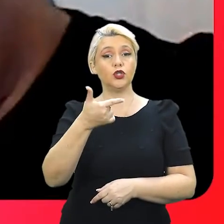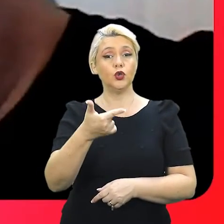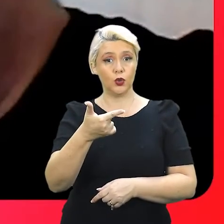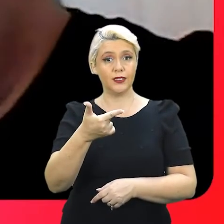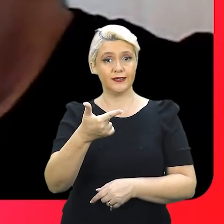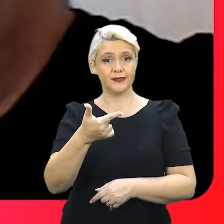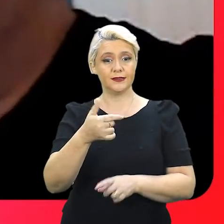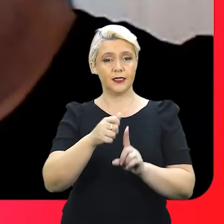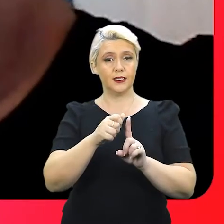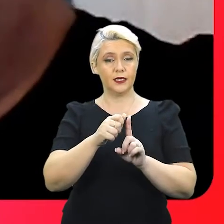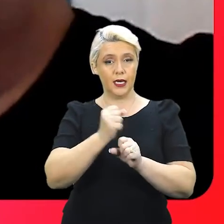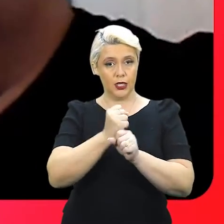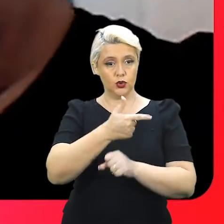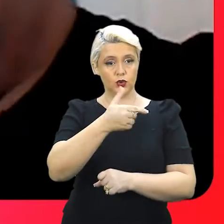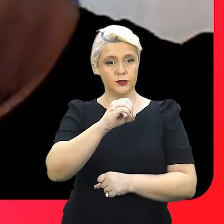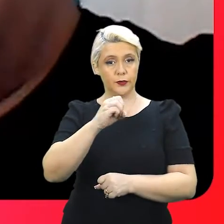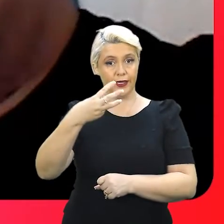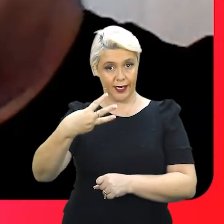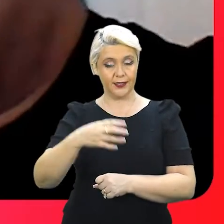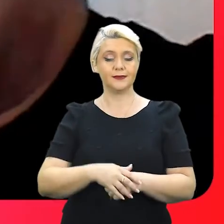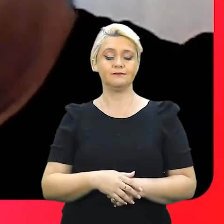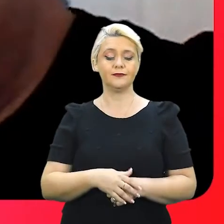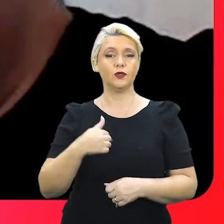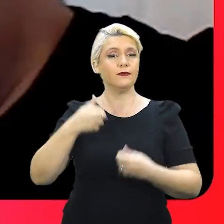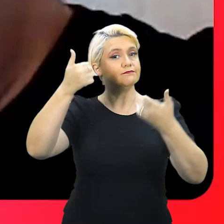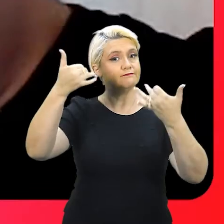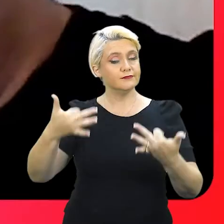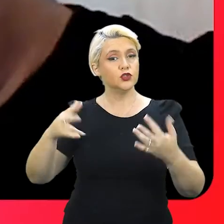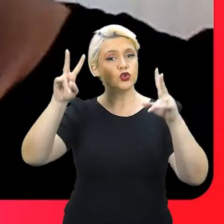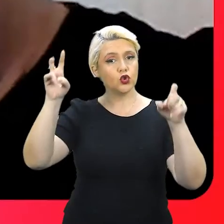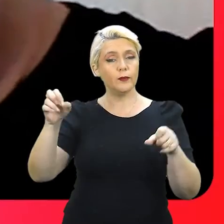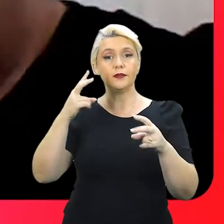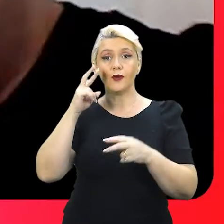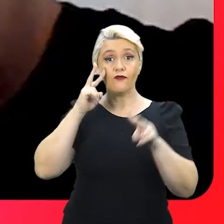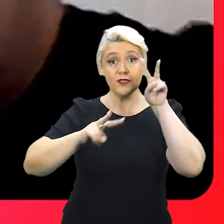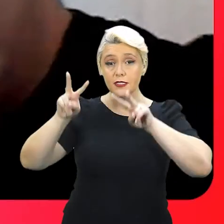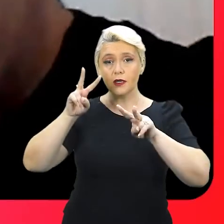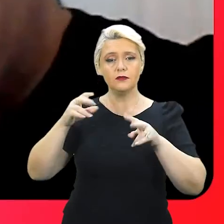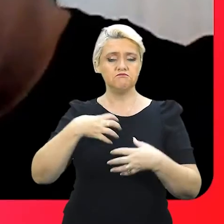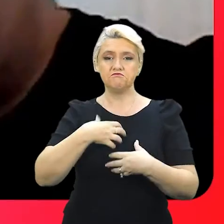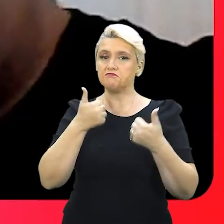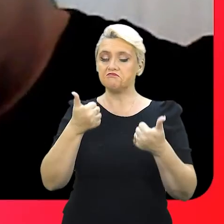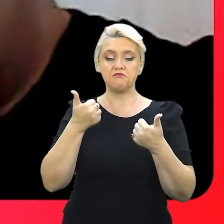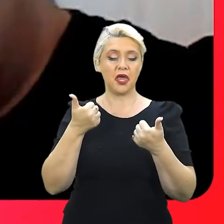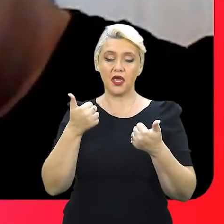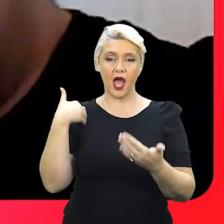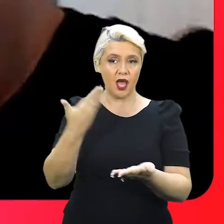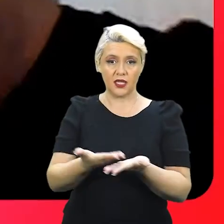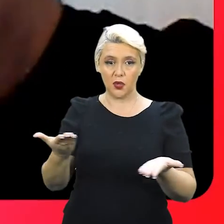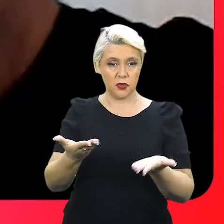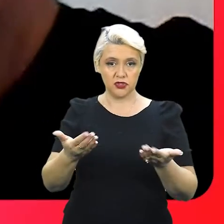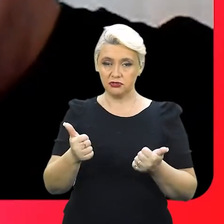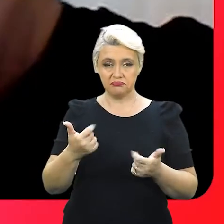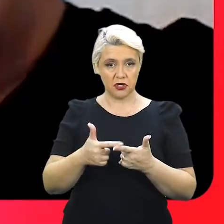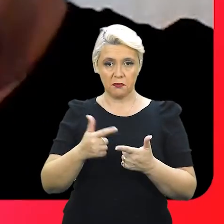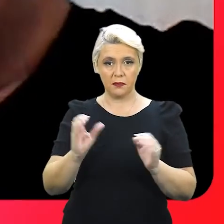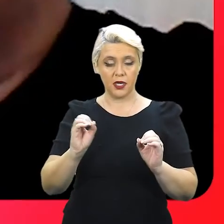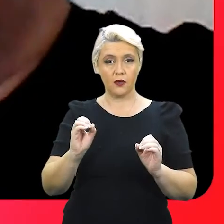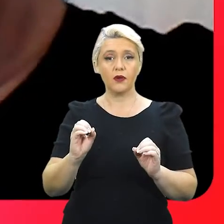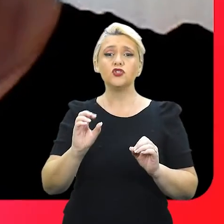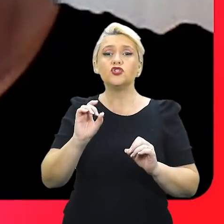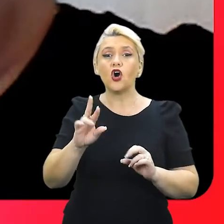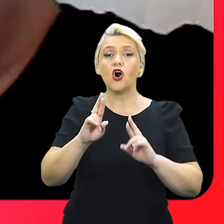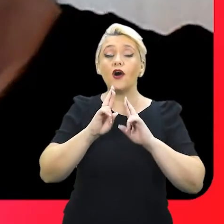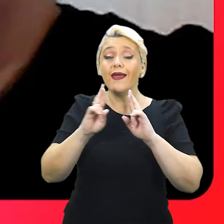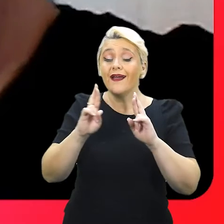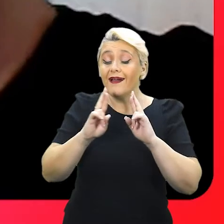Em 2003. Uhum. Então, eu estava te falando sobre a visão numa boa até hoje. Eu apenas queixo.